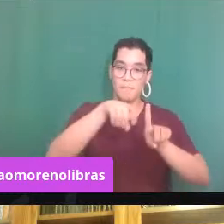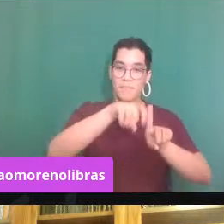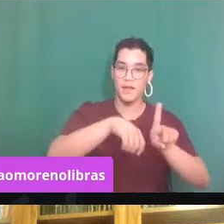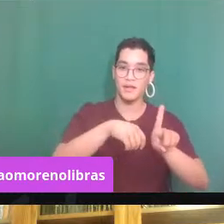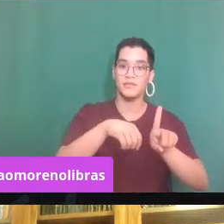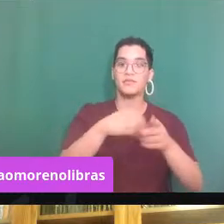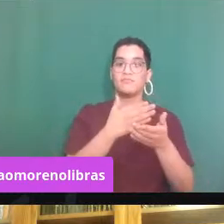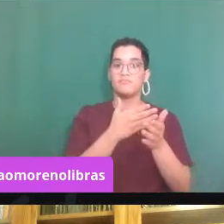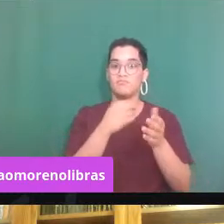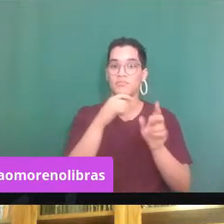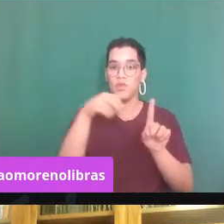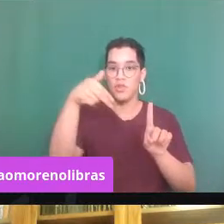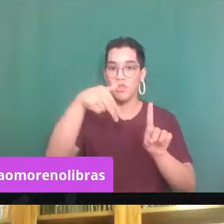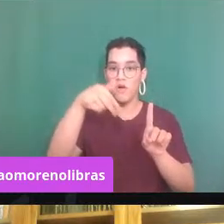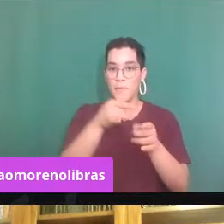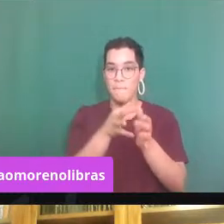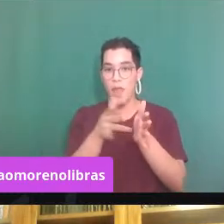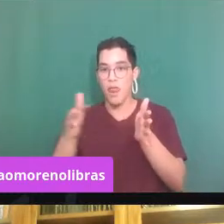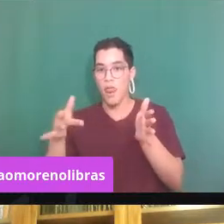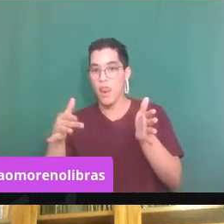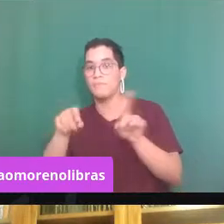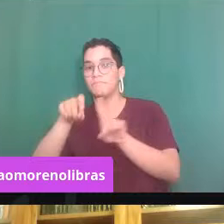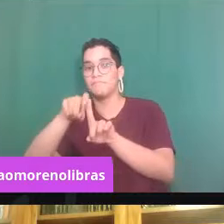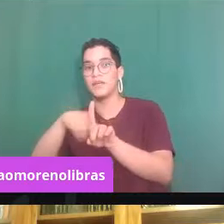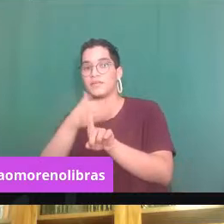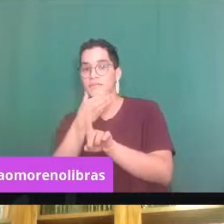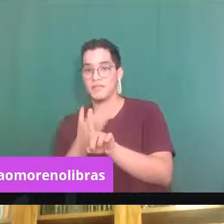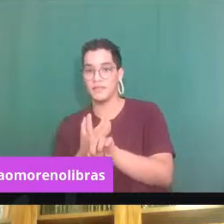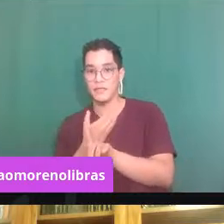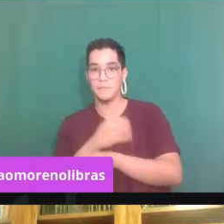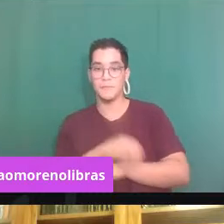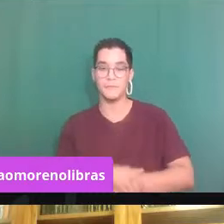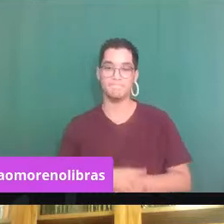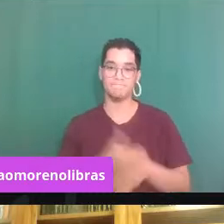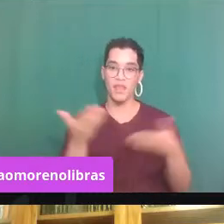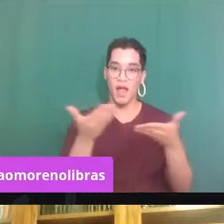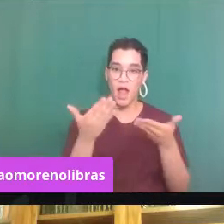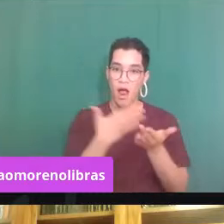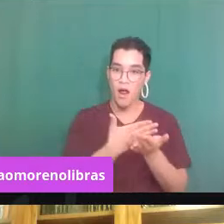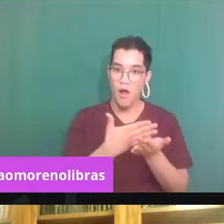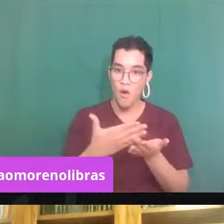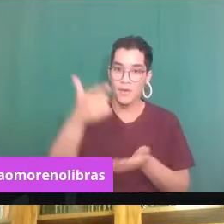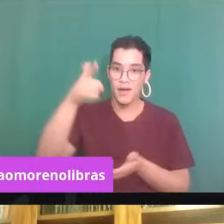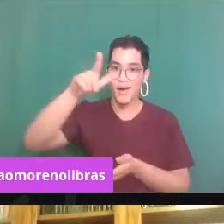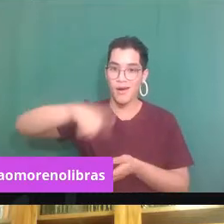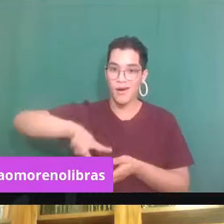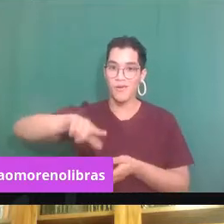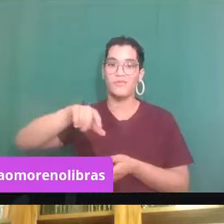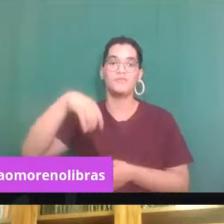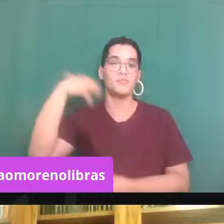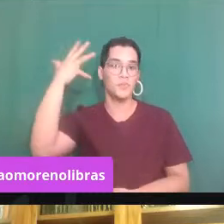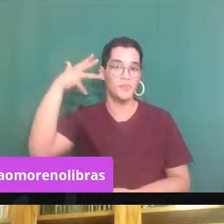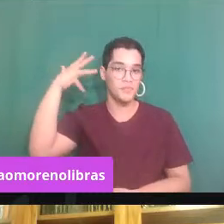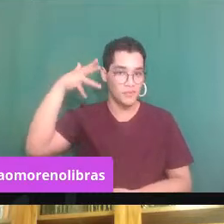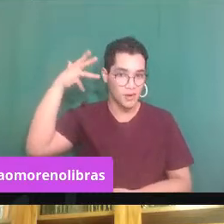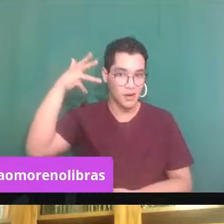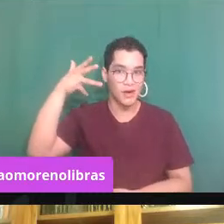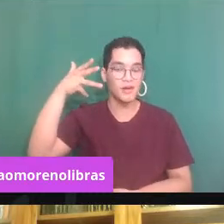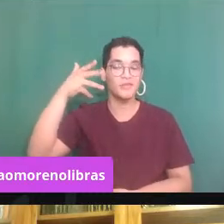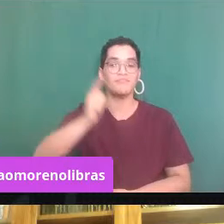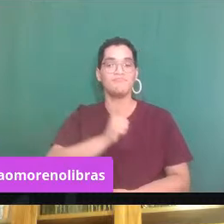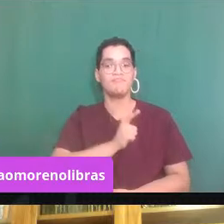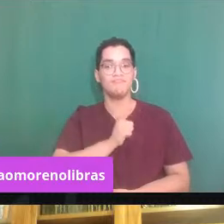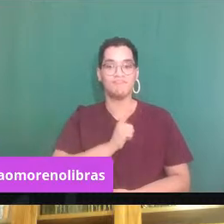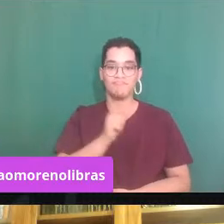e dezembro. Estamos dando início a mais uma palestra do primeiro ciclo, que hoje contará com a